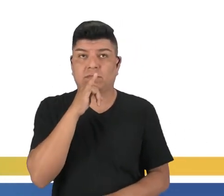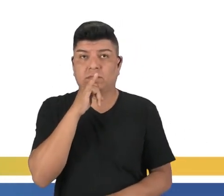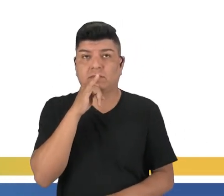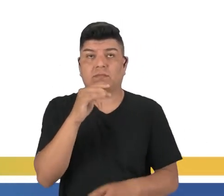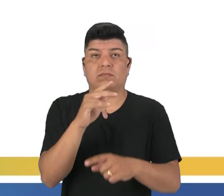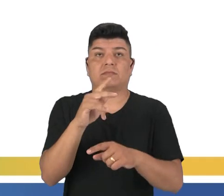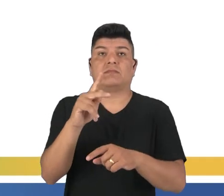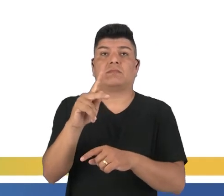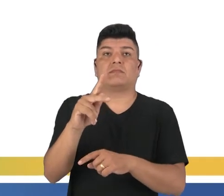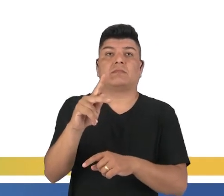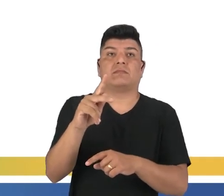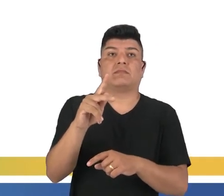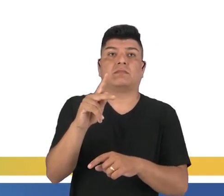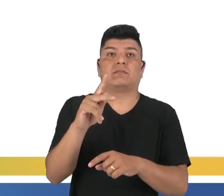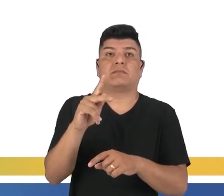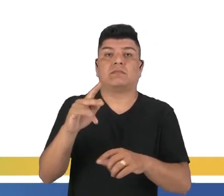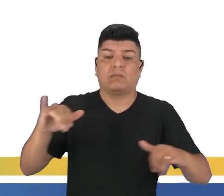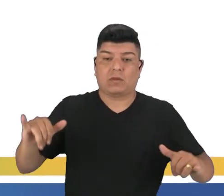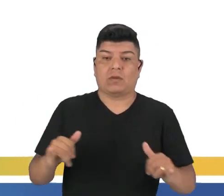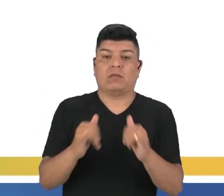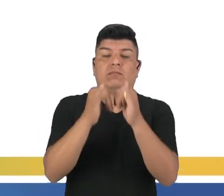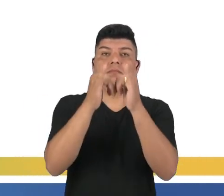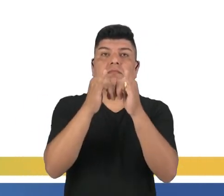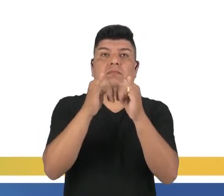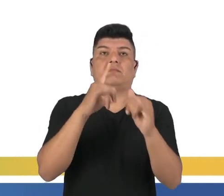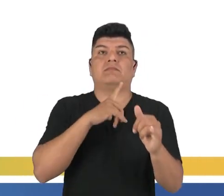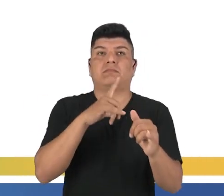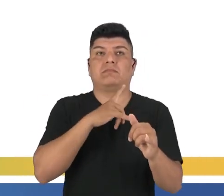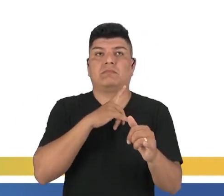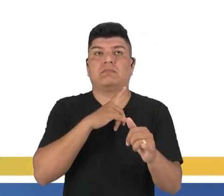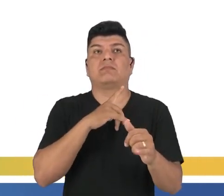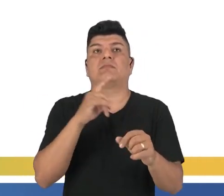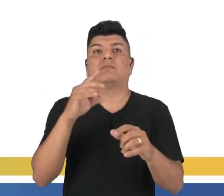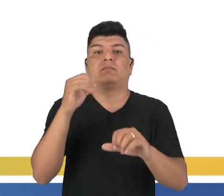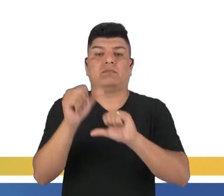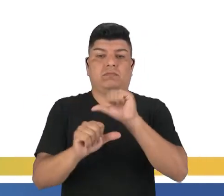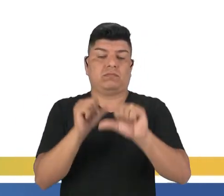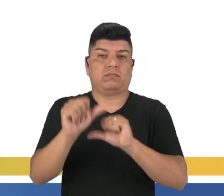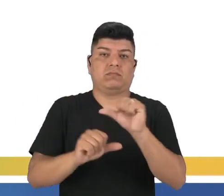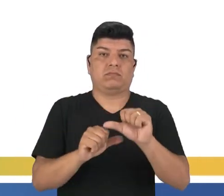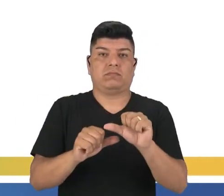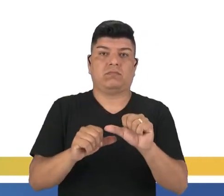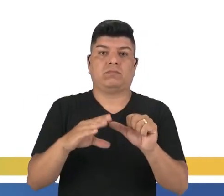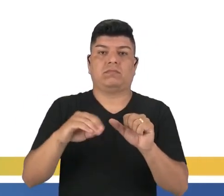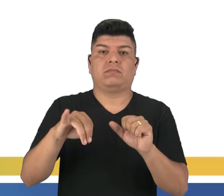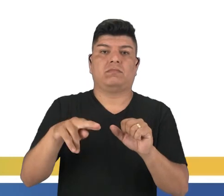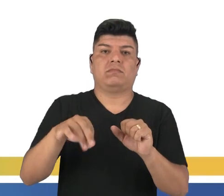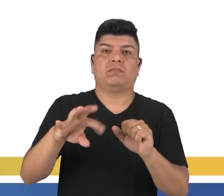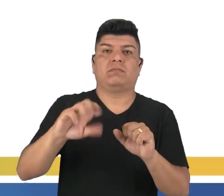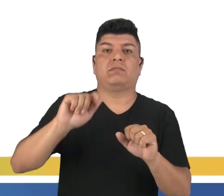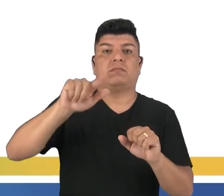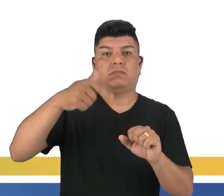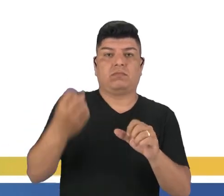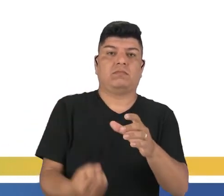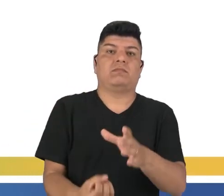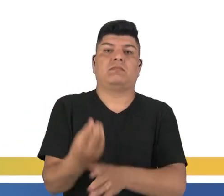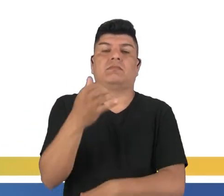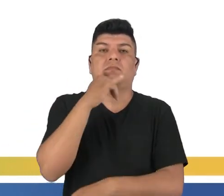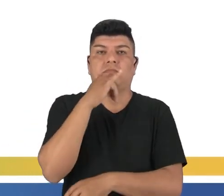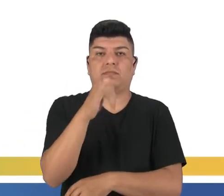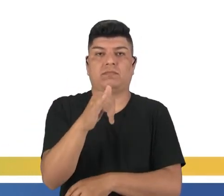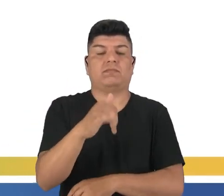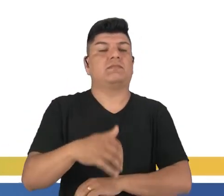hidrelétrica ali, produz energia potencial gravitacional, se transforma em energia cinética e depois vira energia elétrica, né? Fiz aqui